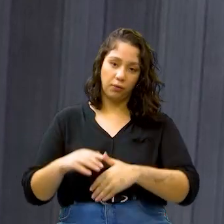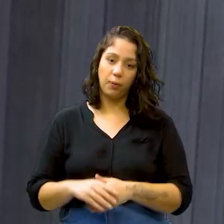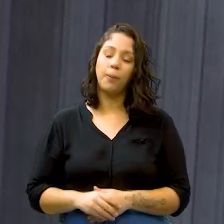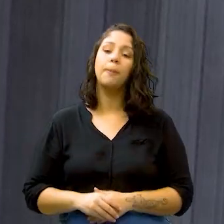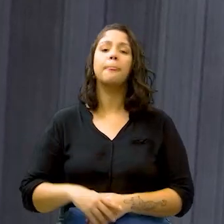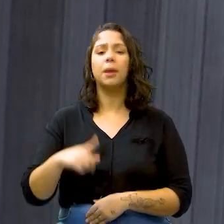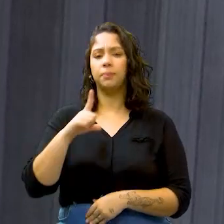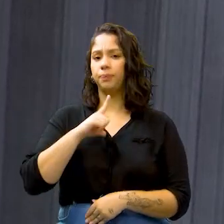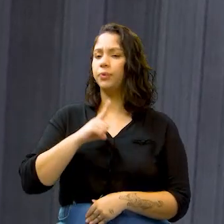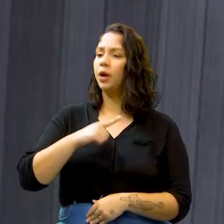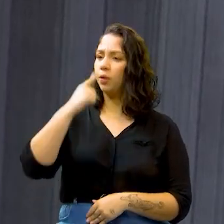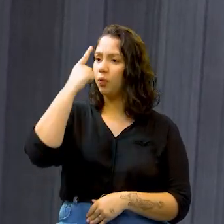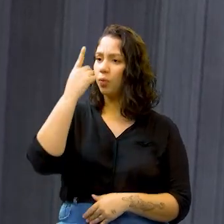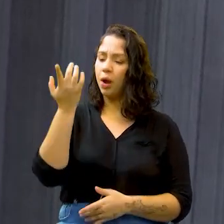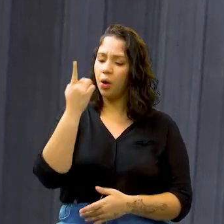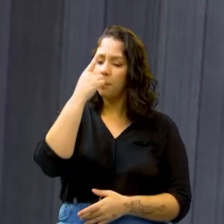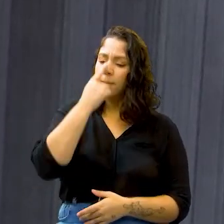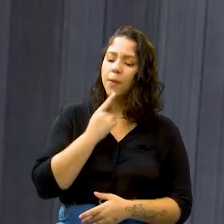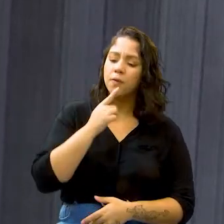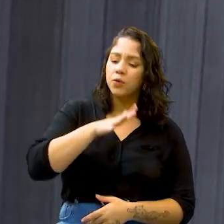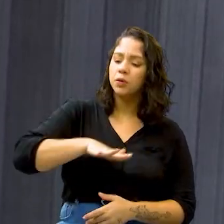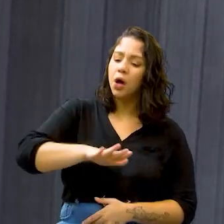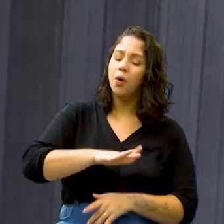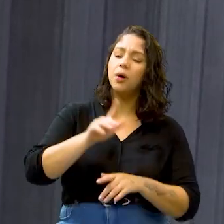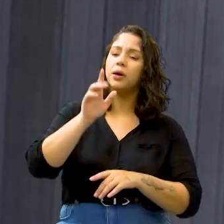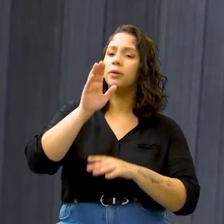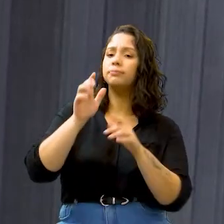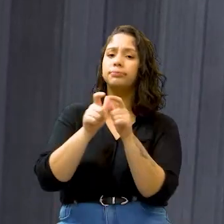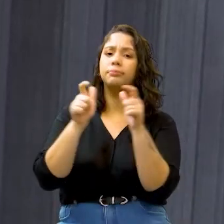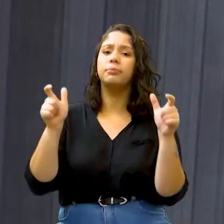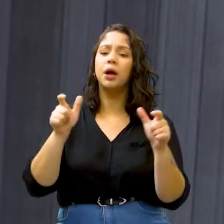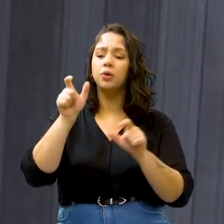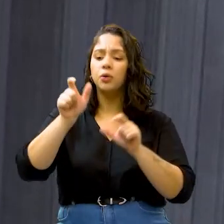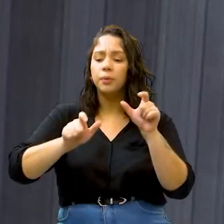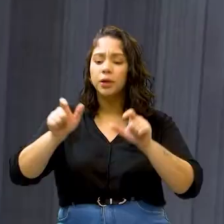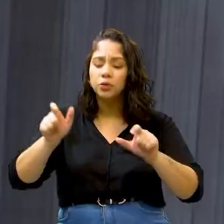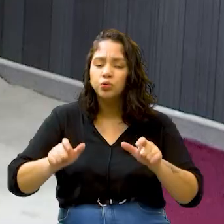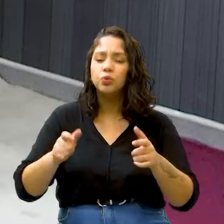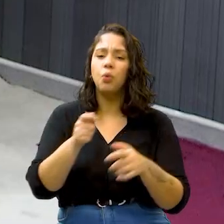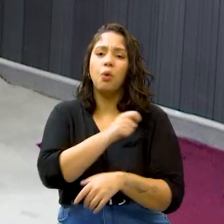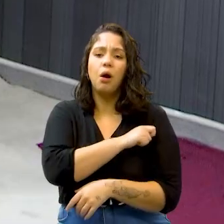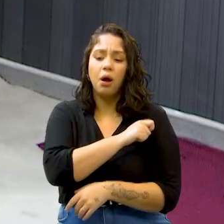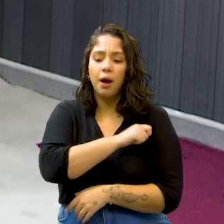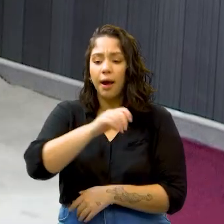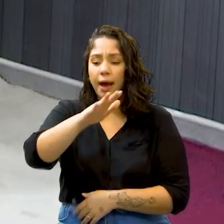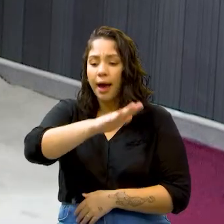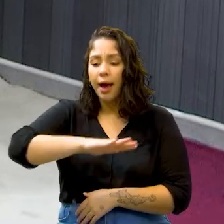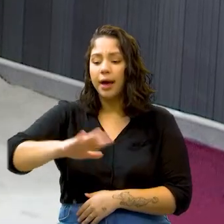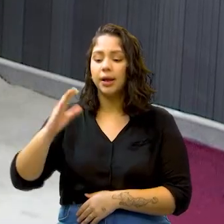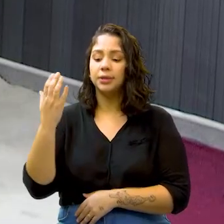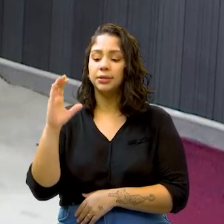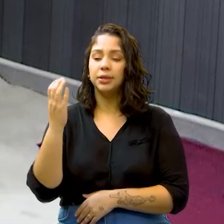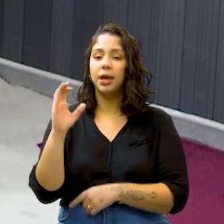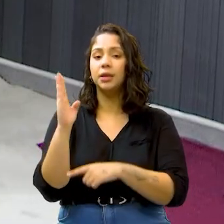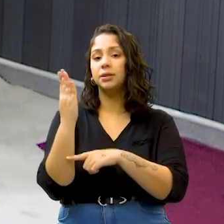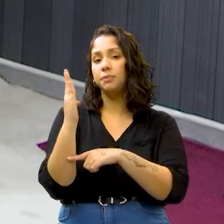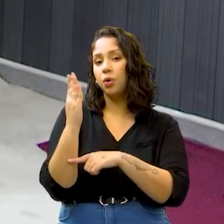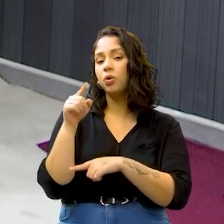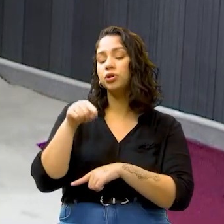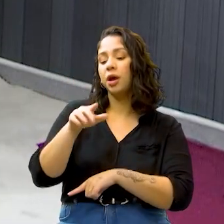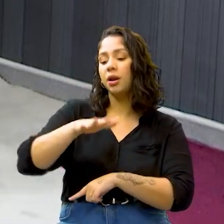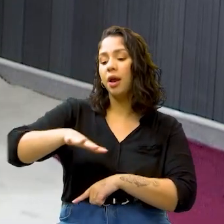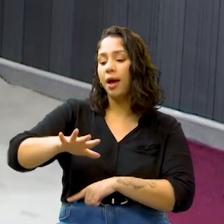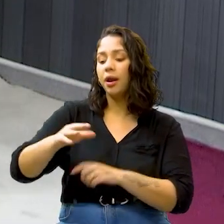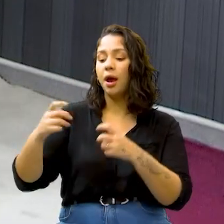realizar a prova então nós temos o perfil de área né maior parte dos nossos candidatos tá na área de ciências biológicas